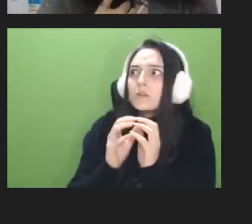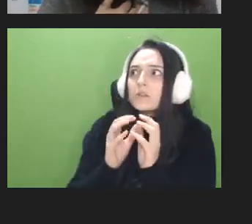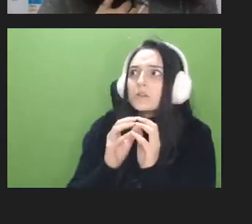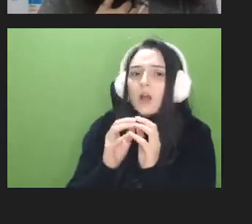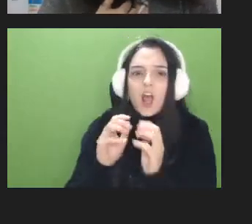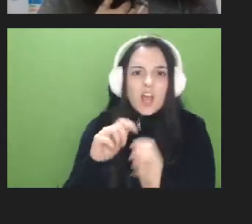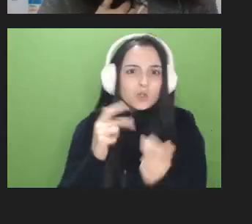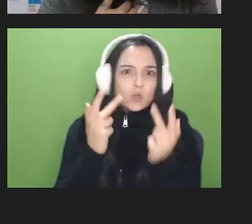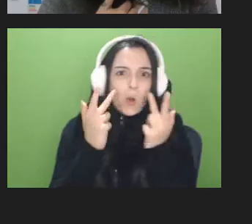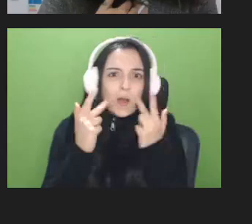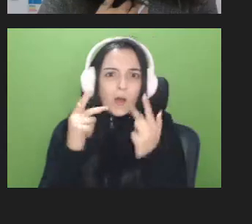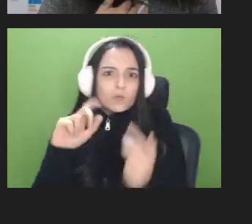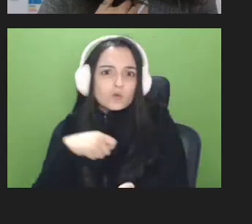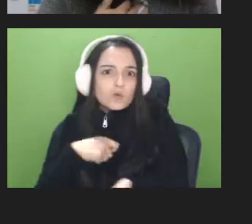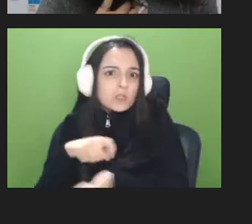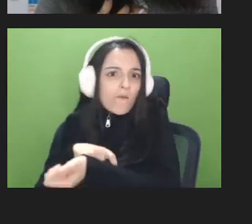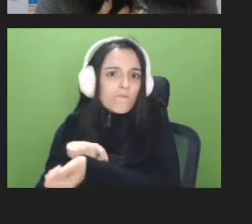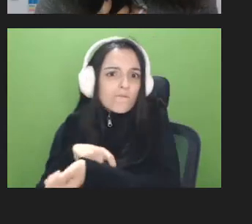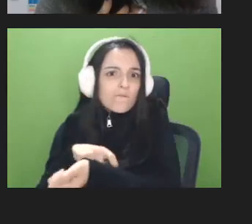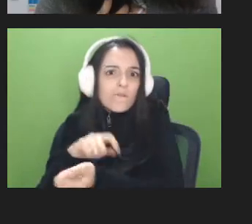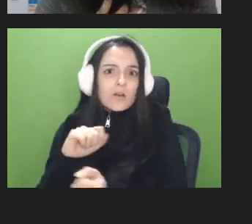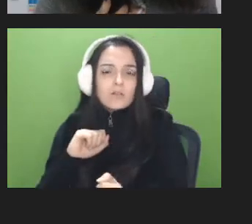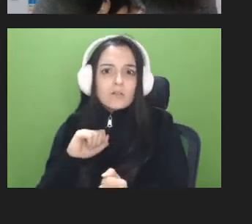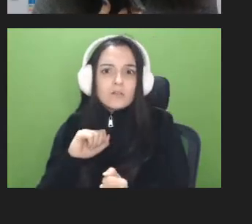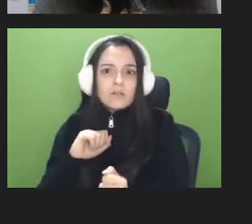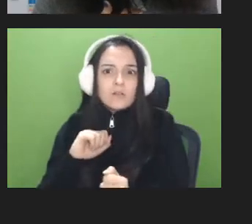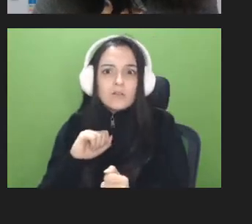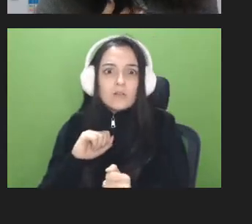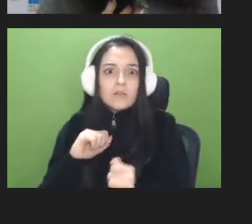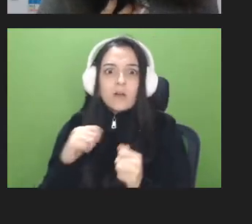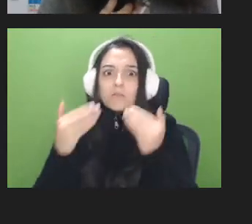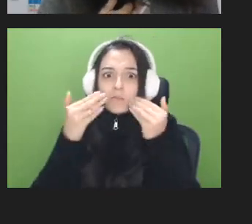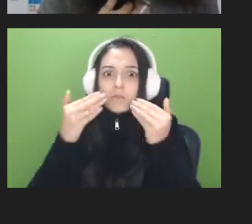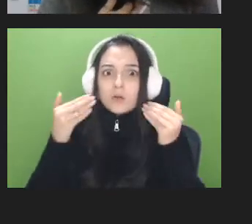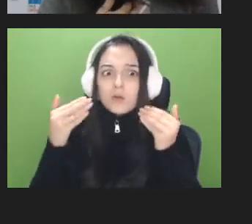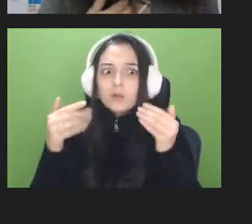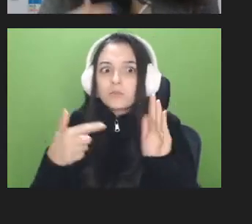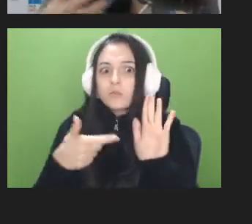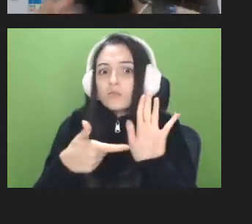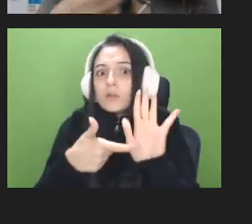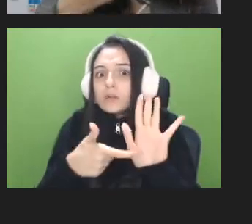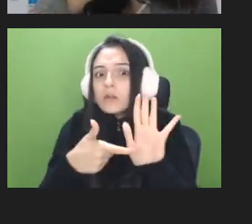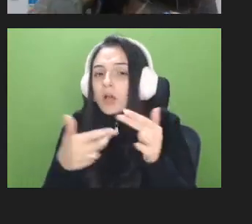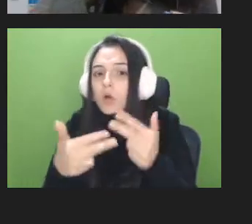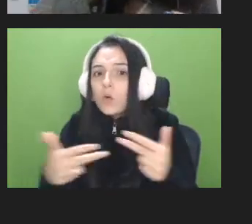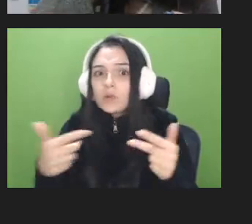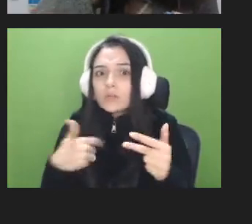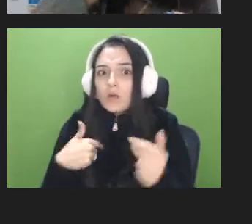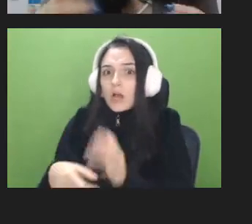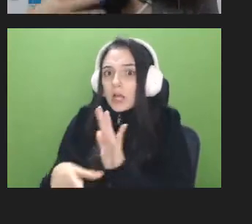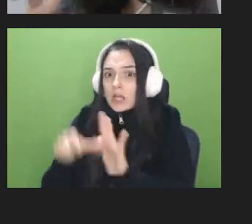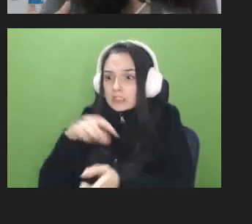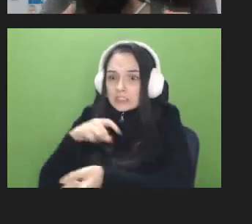nervosa antes de me expor em uma situação social? Né? A gente cria essas práticas discursivas que